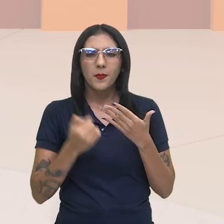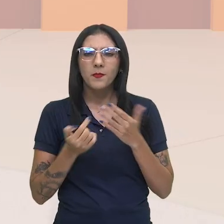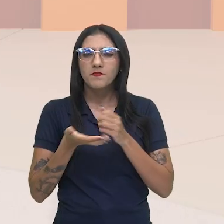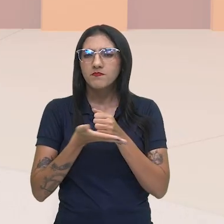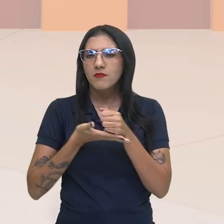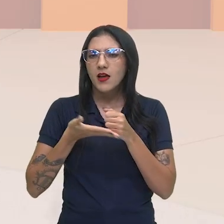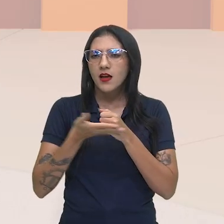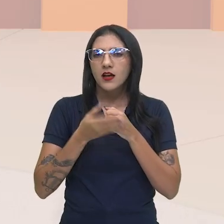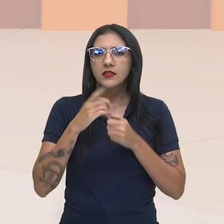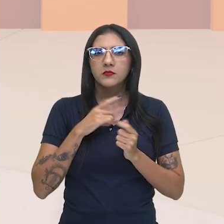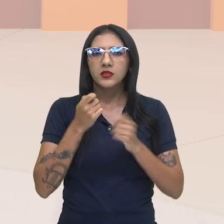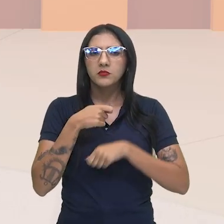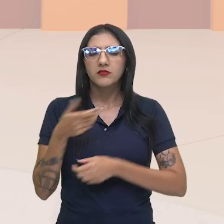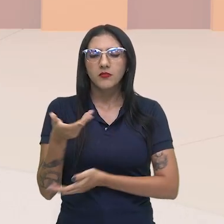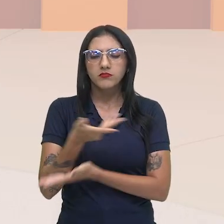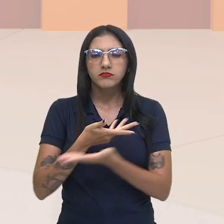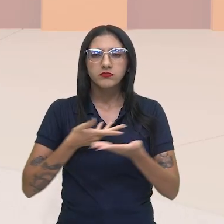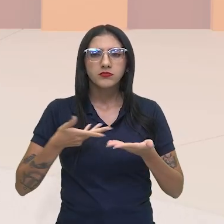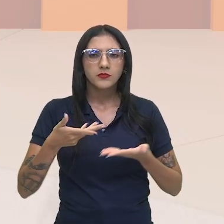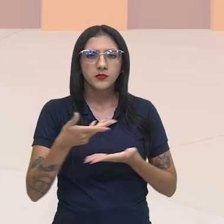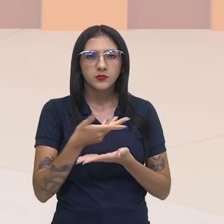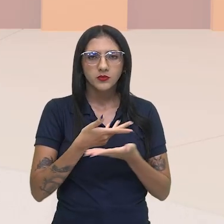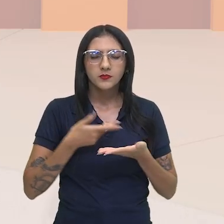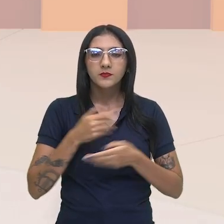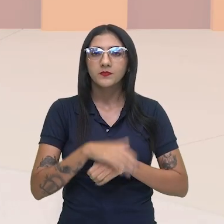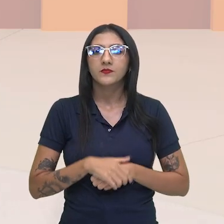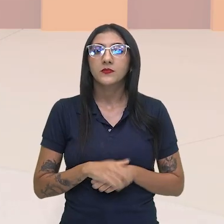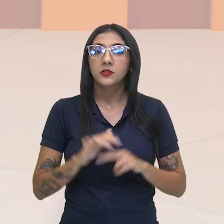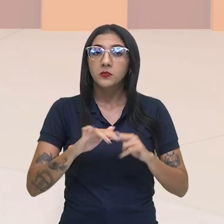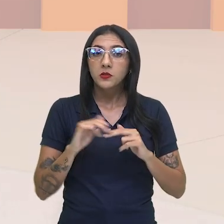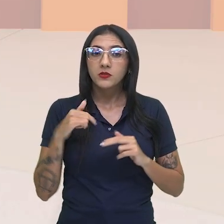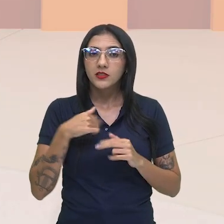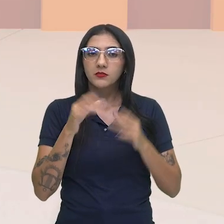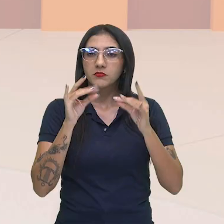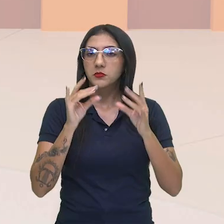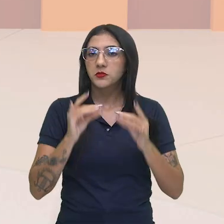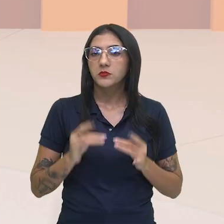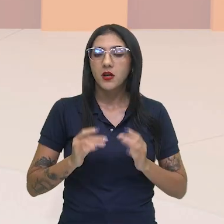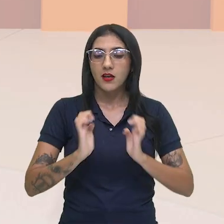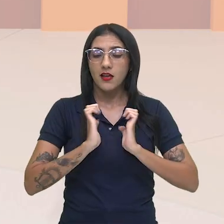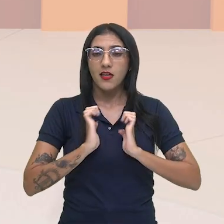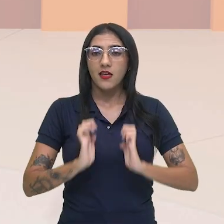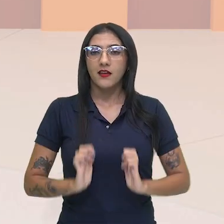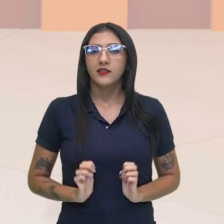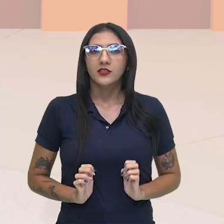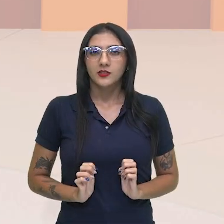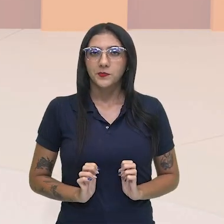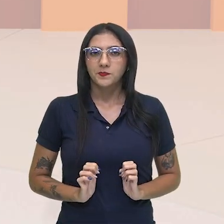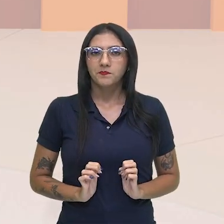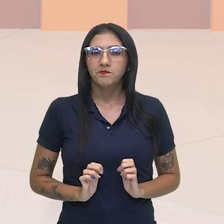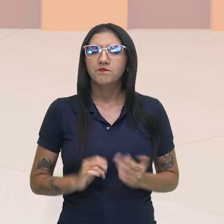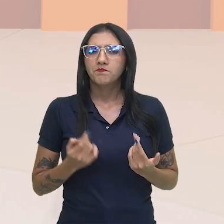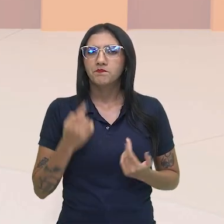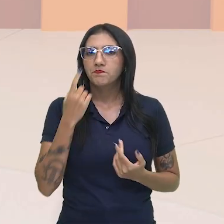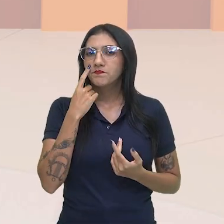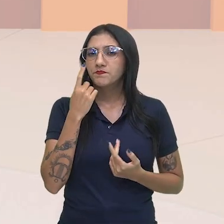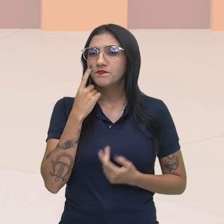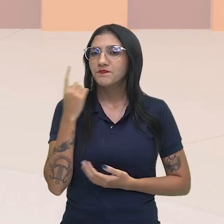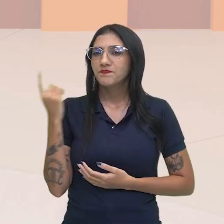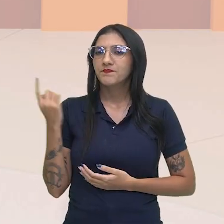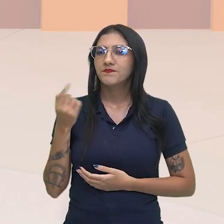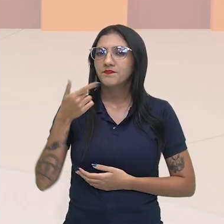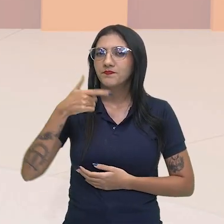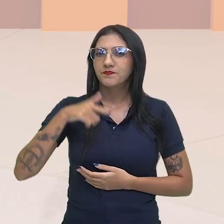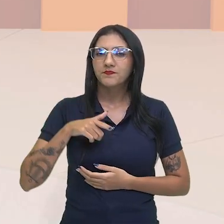essa convivência em comunidade. E é por isso que nós falamos de ética. Vamos entender um pouquinho essa questão da ética aqui, né?